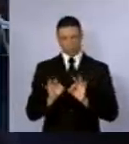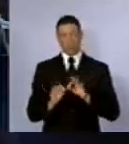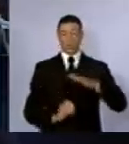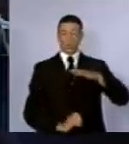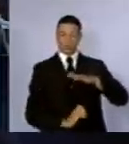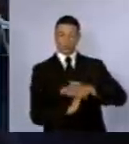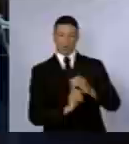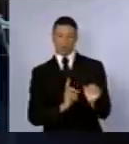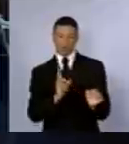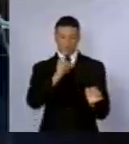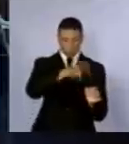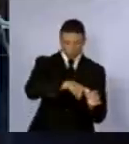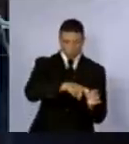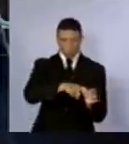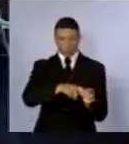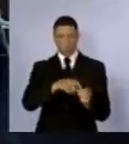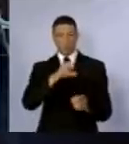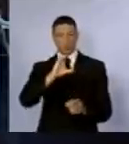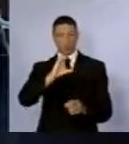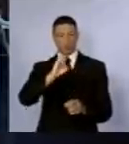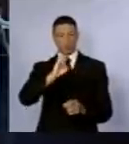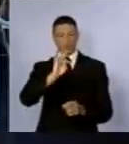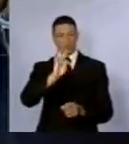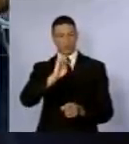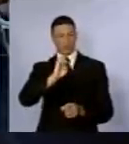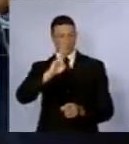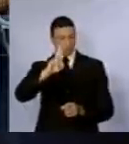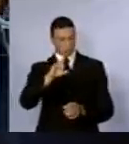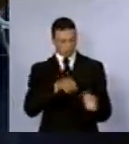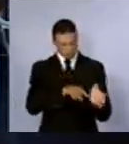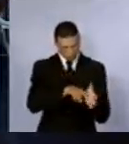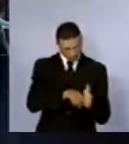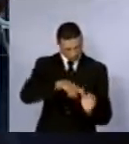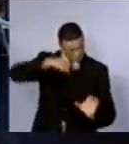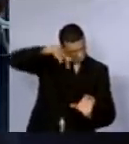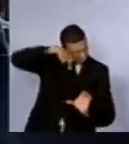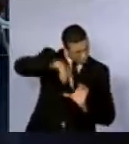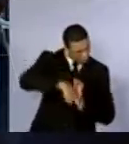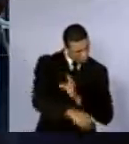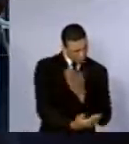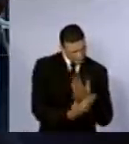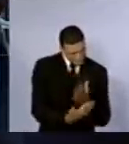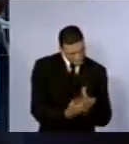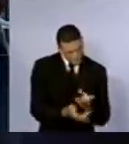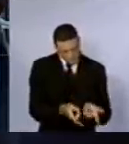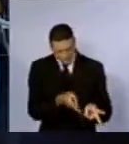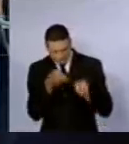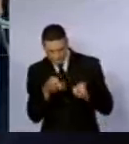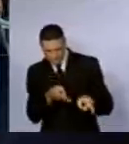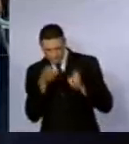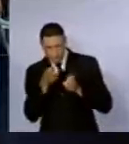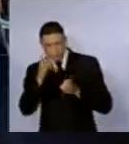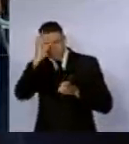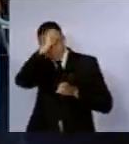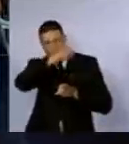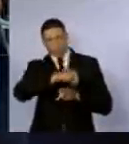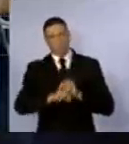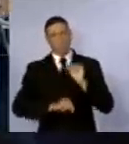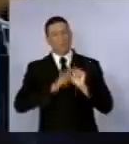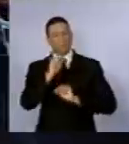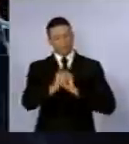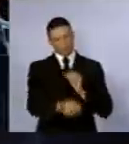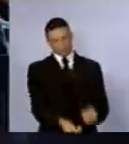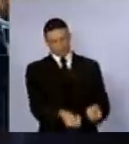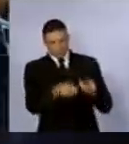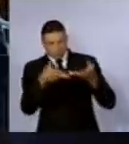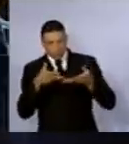convênio que a gente firmou em 2004 com o CEPEL para fazer um estudo aprofundado sobre isso, inclusive para nos trazer mais